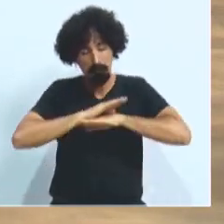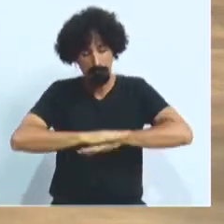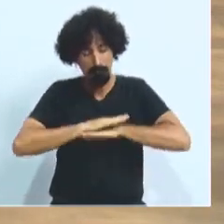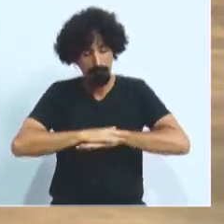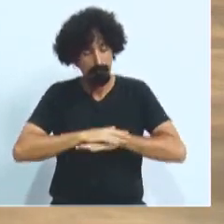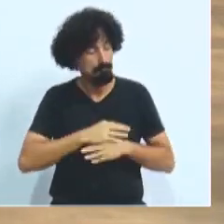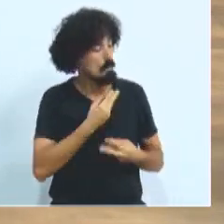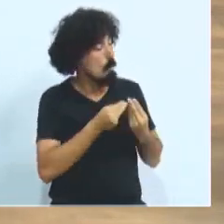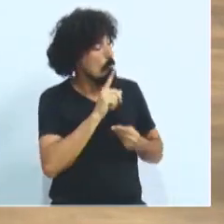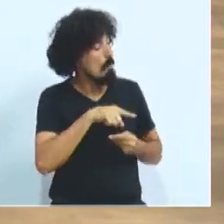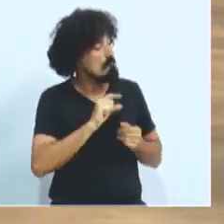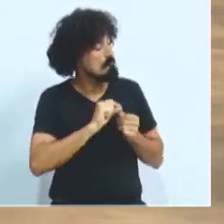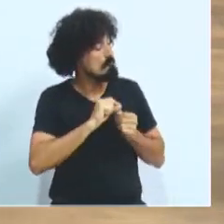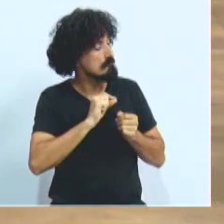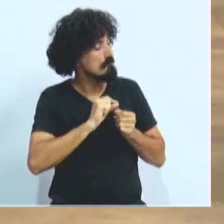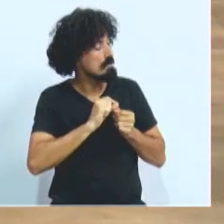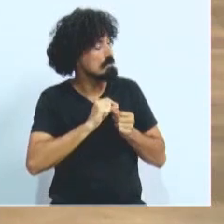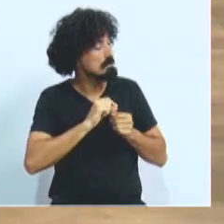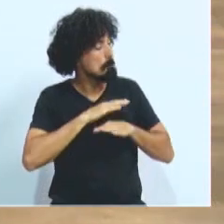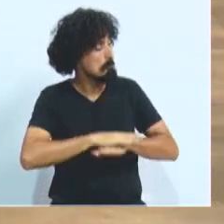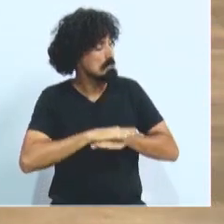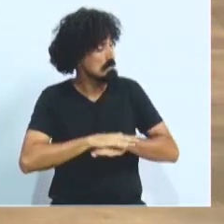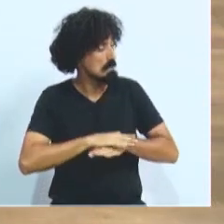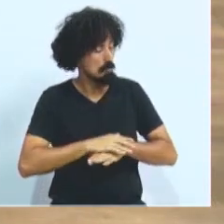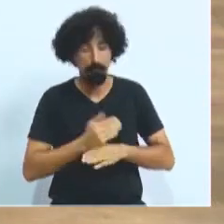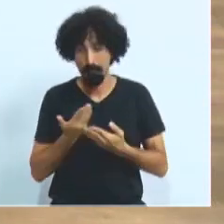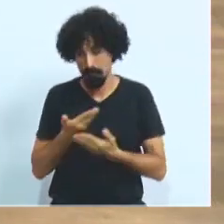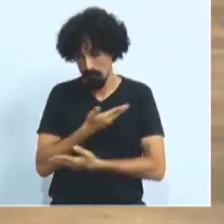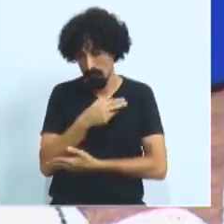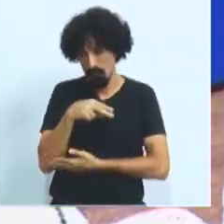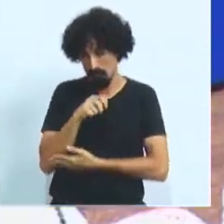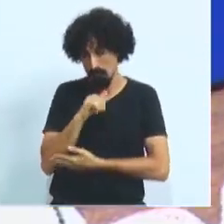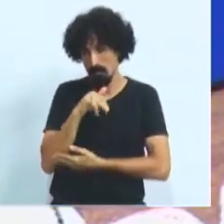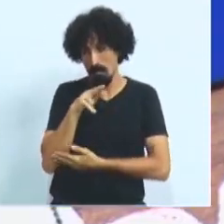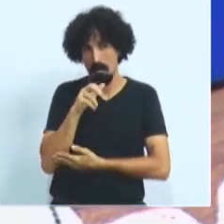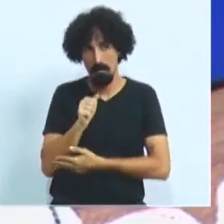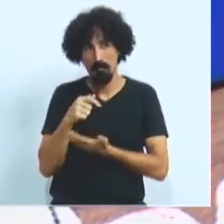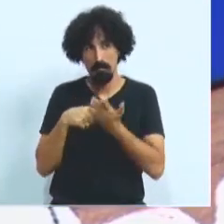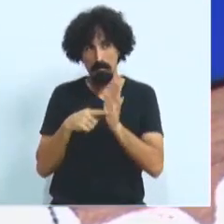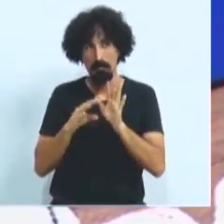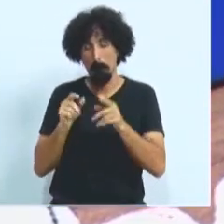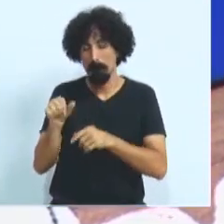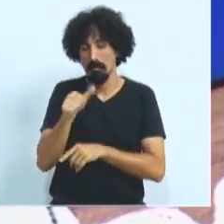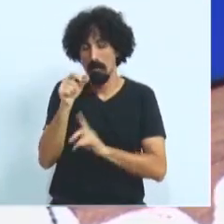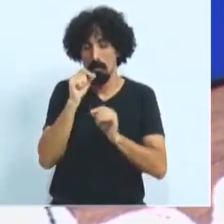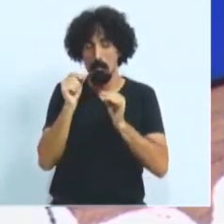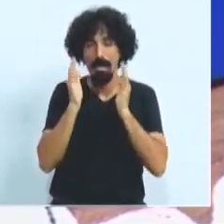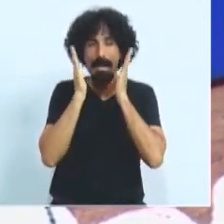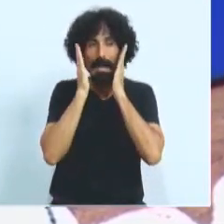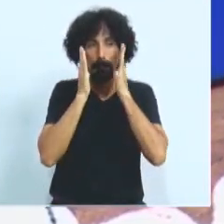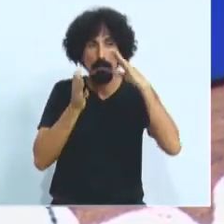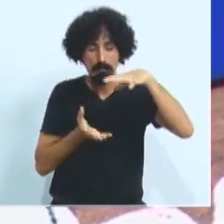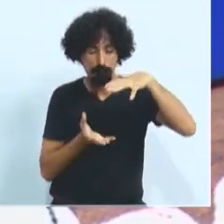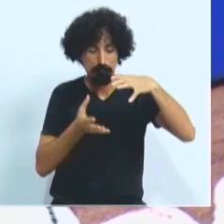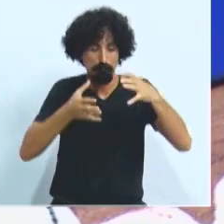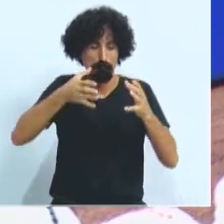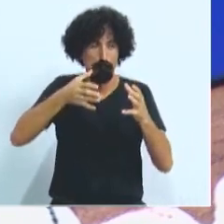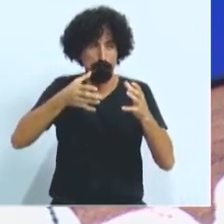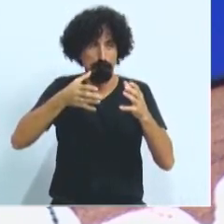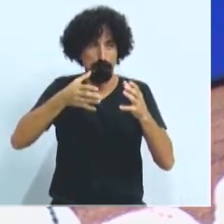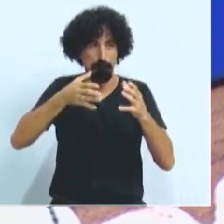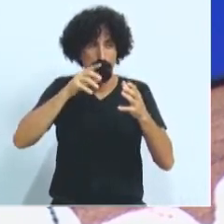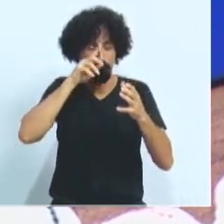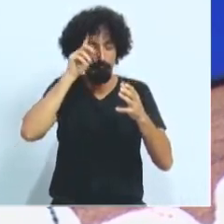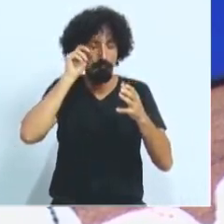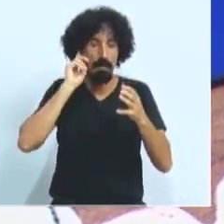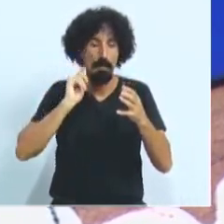massagem? A Mara vai demonstrar aqui, ó. Primeiramente, a pessoa movimenta ali a cabeça da vítima para abrir as vias aéreas, né? Manter. Deixa eu vir para